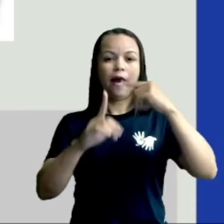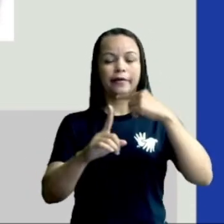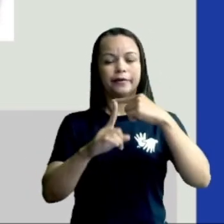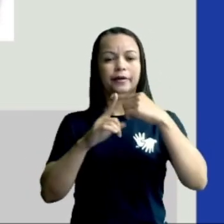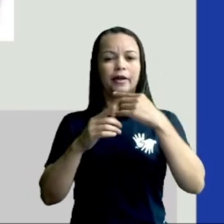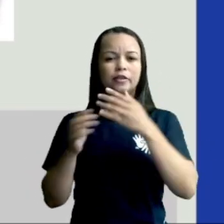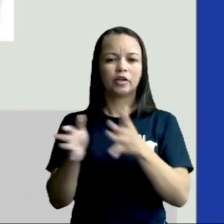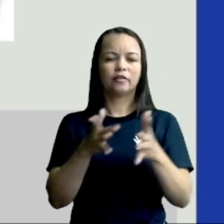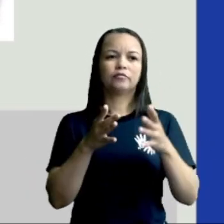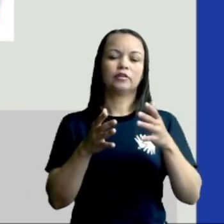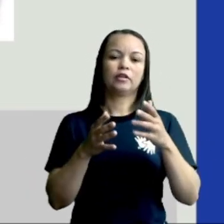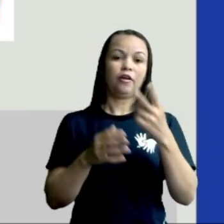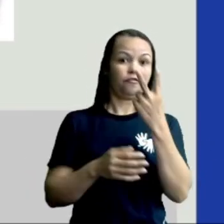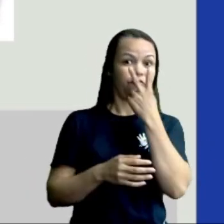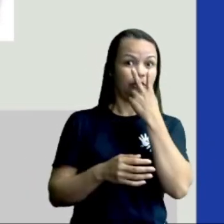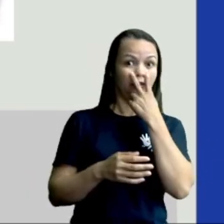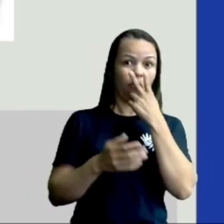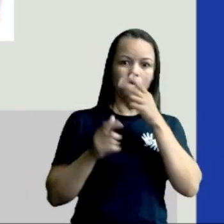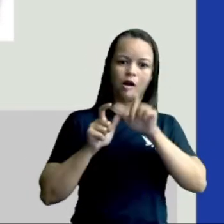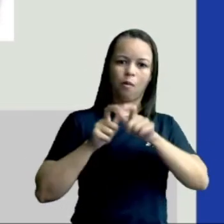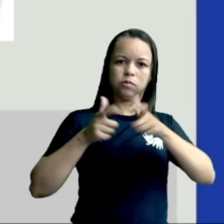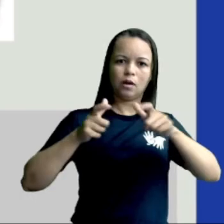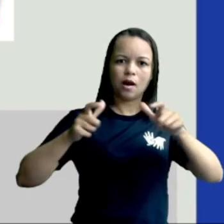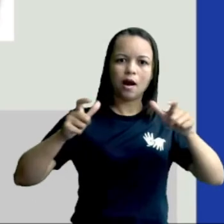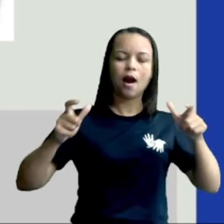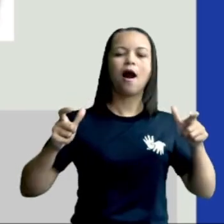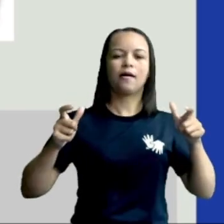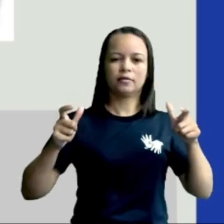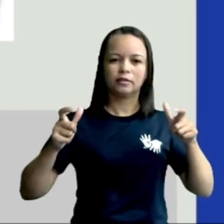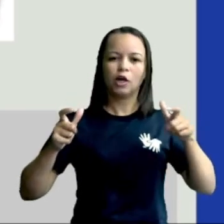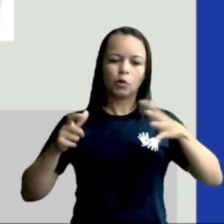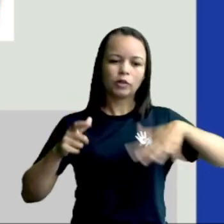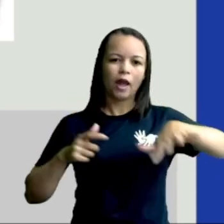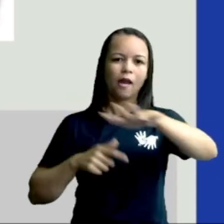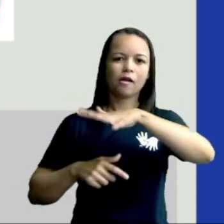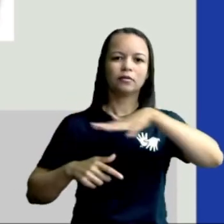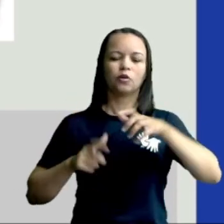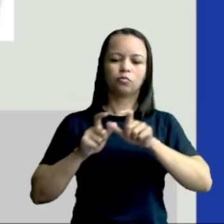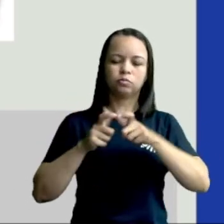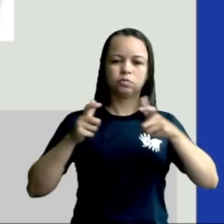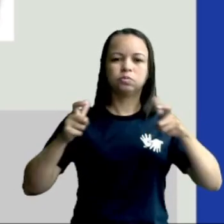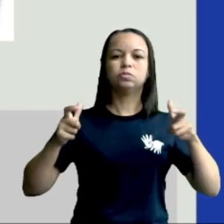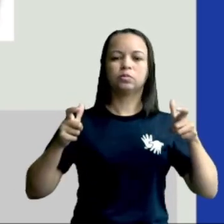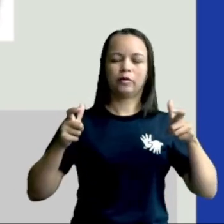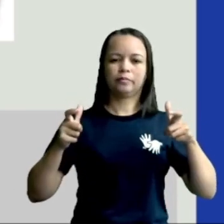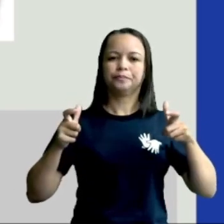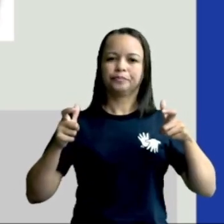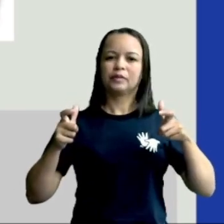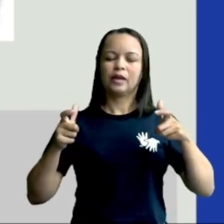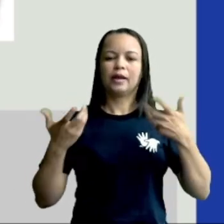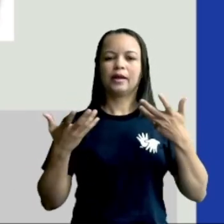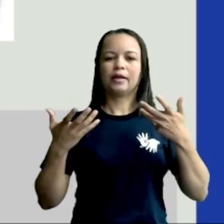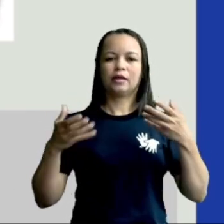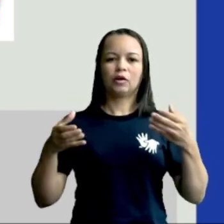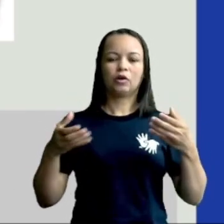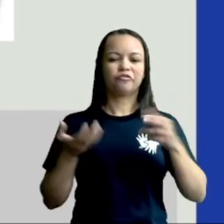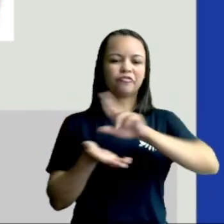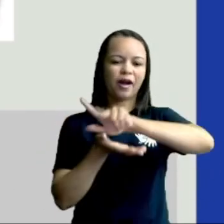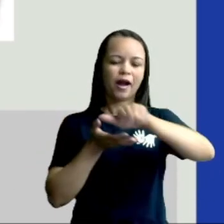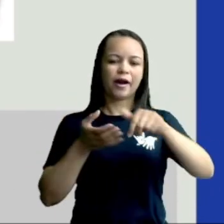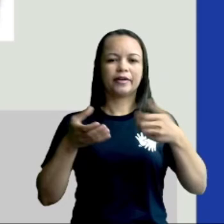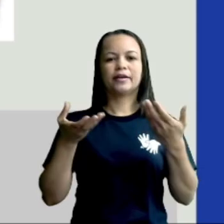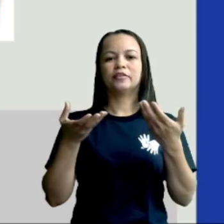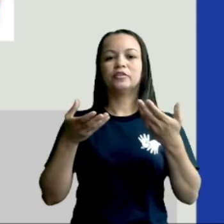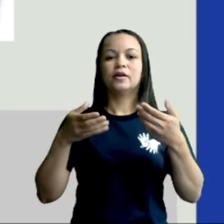Vitória era bem grandona, né? O território dela era do tamanho das cidades todas juntas.